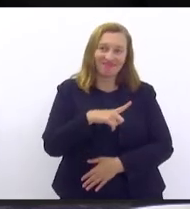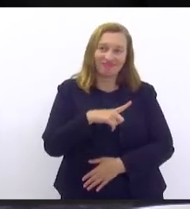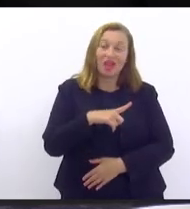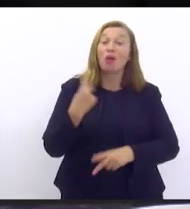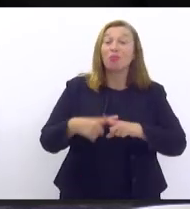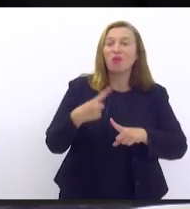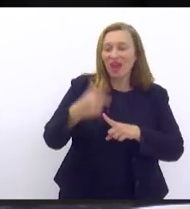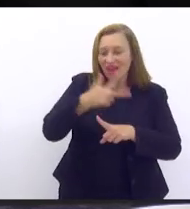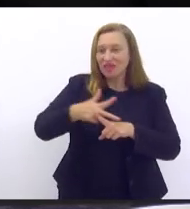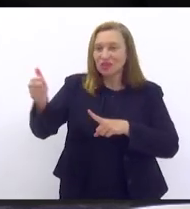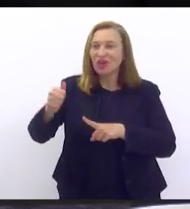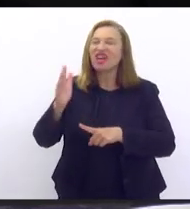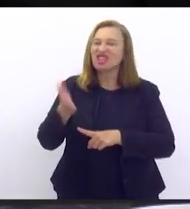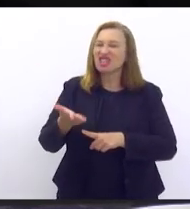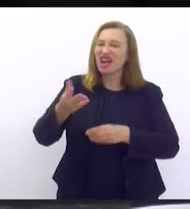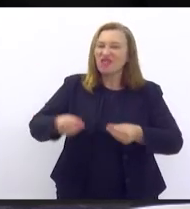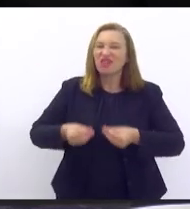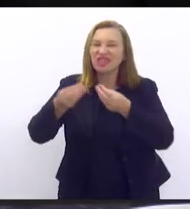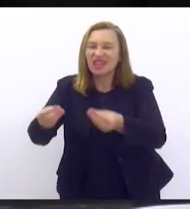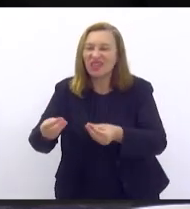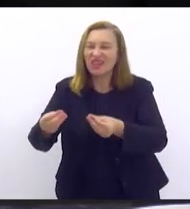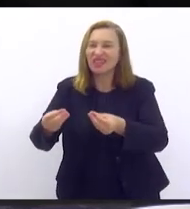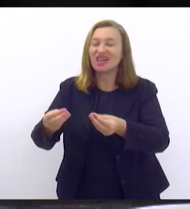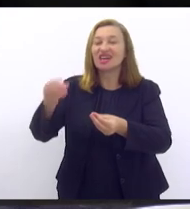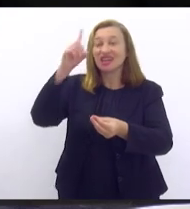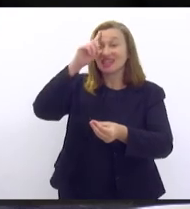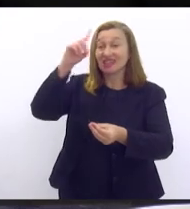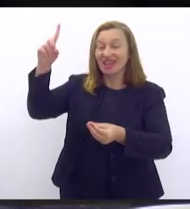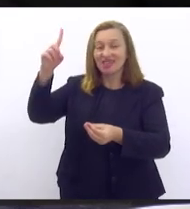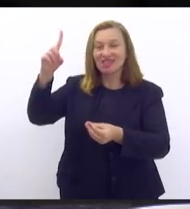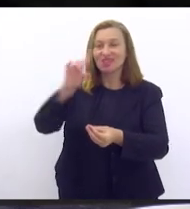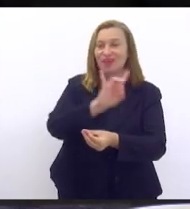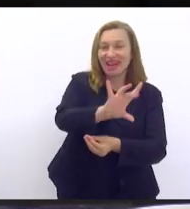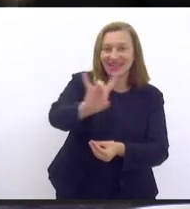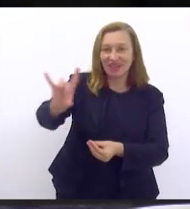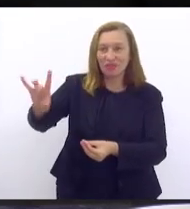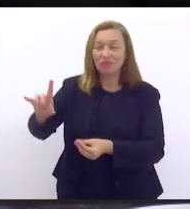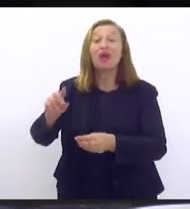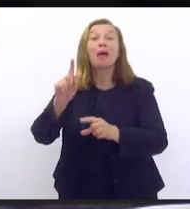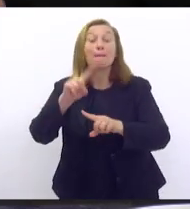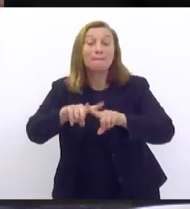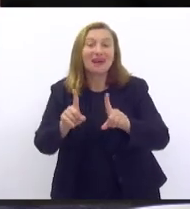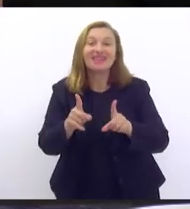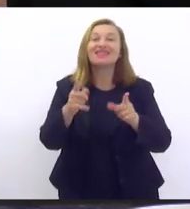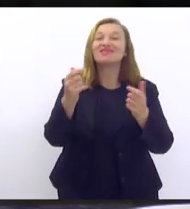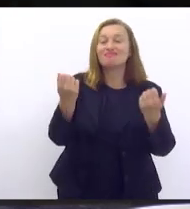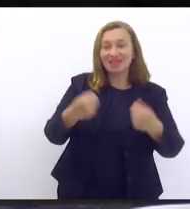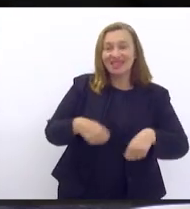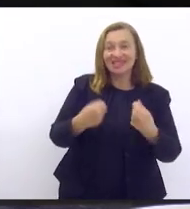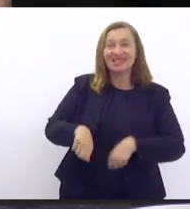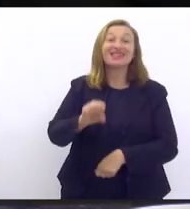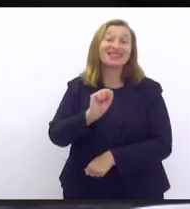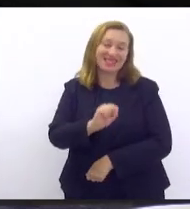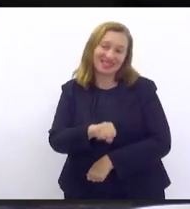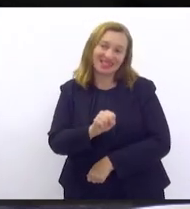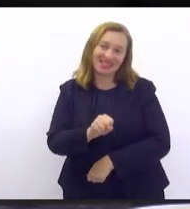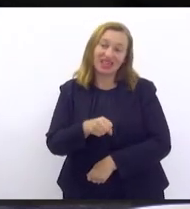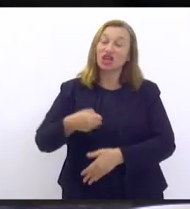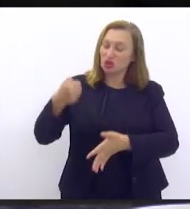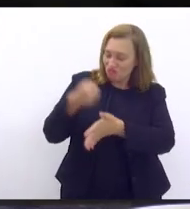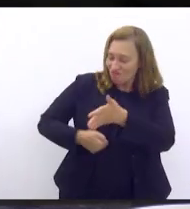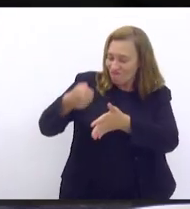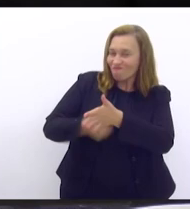Porque a vitória já foi dada no coração de Jesus para cada um de nós. Mas é preciso que